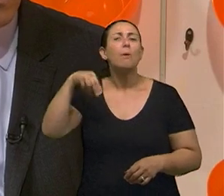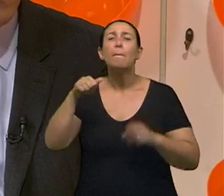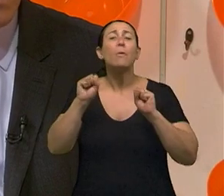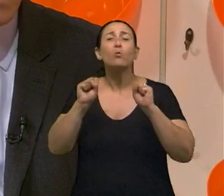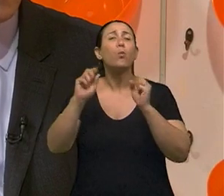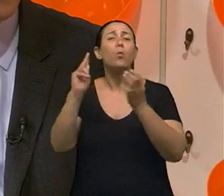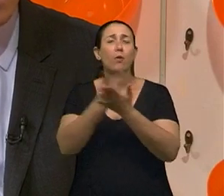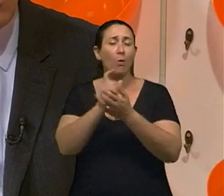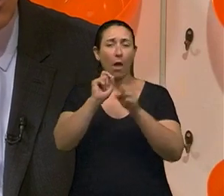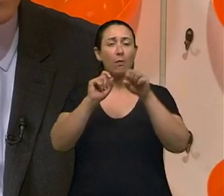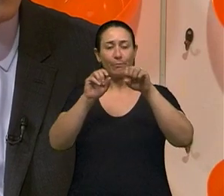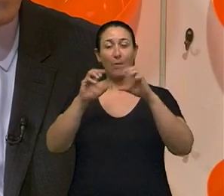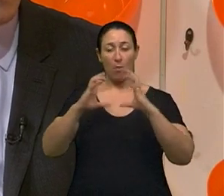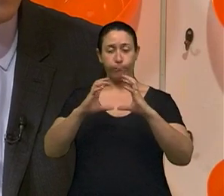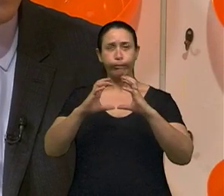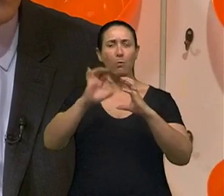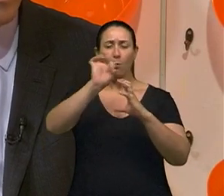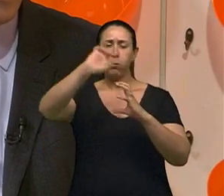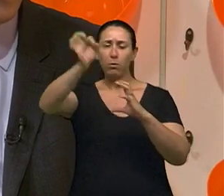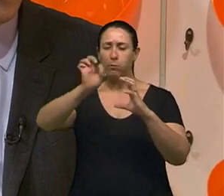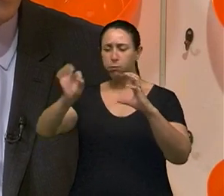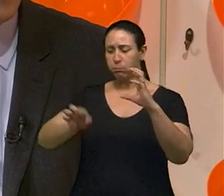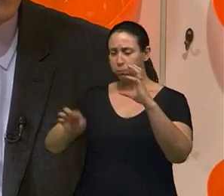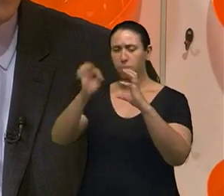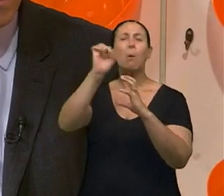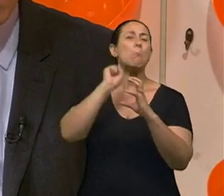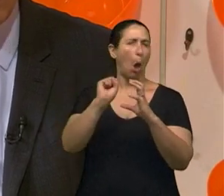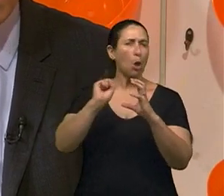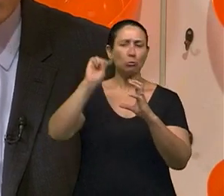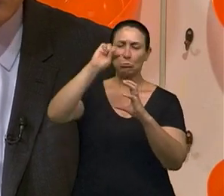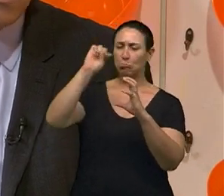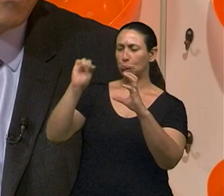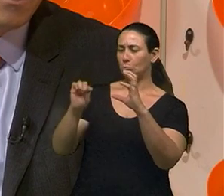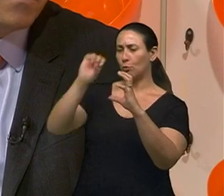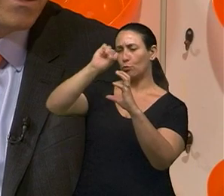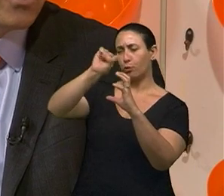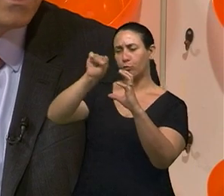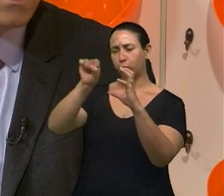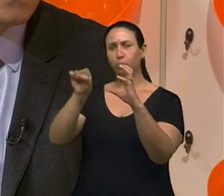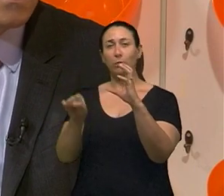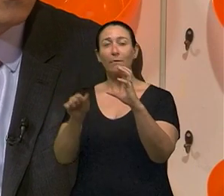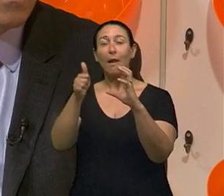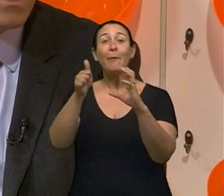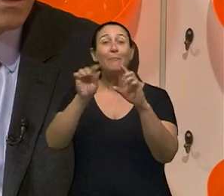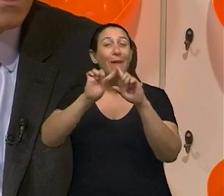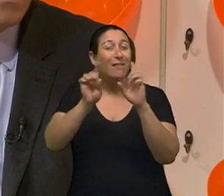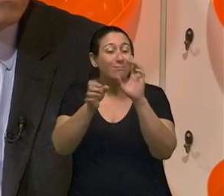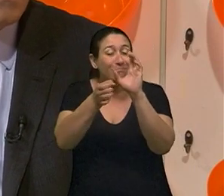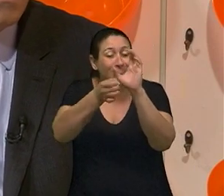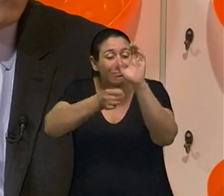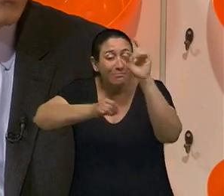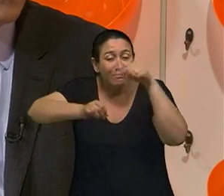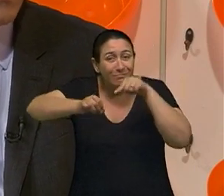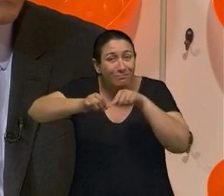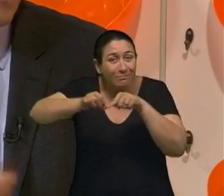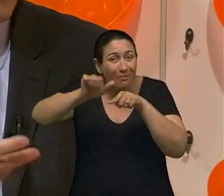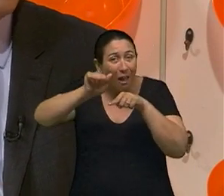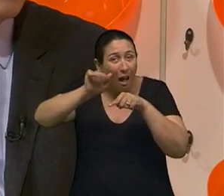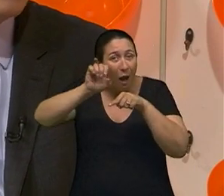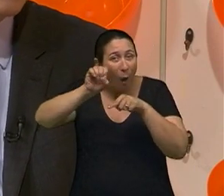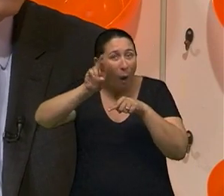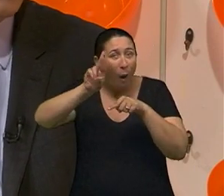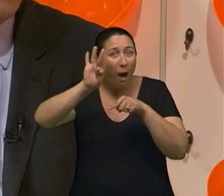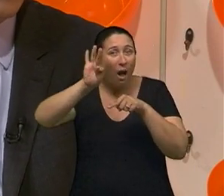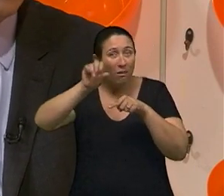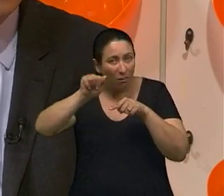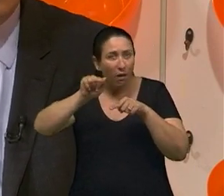corpo mas a horta é a mais frequente mente acometida justamente pela sua extensão e pela né pelo pelo tamanho